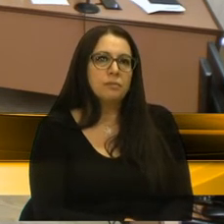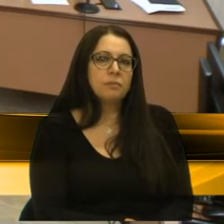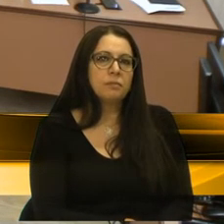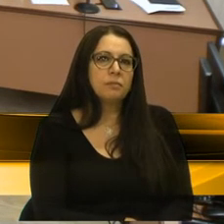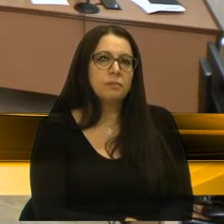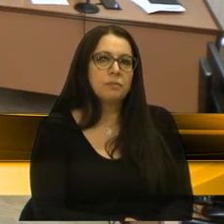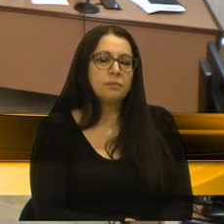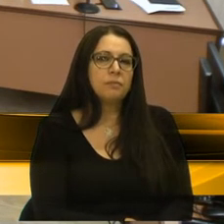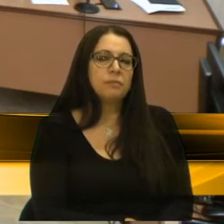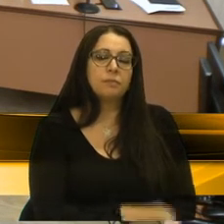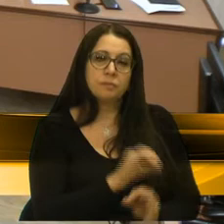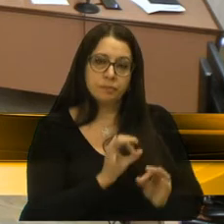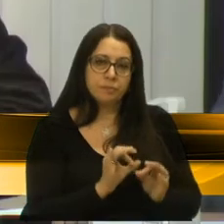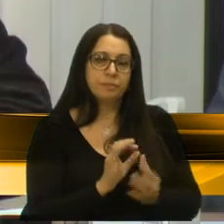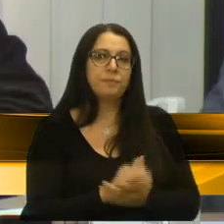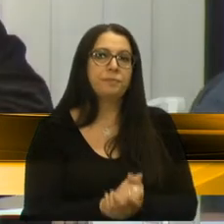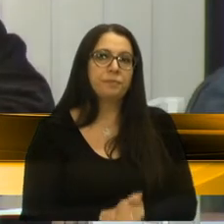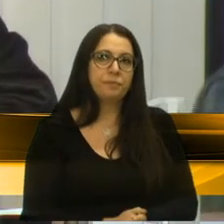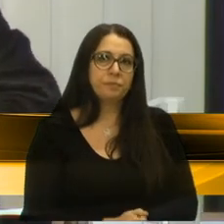Certo, então